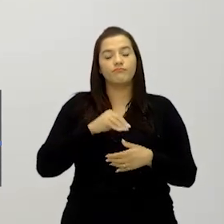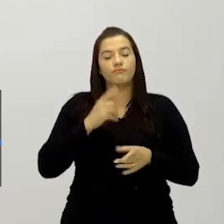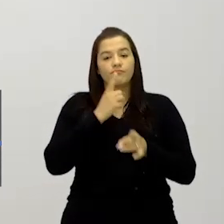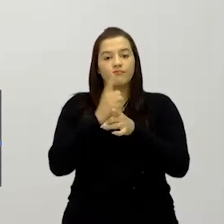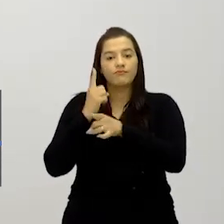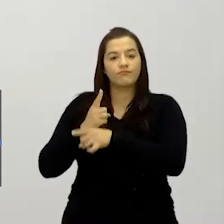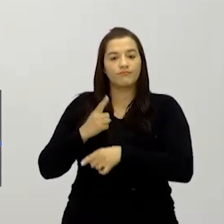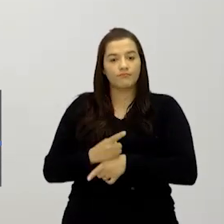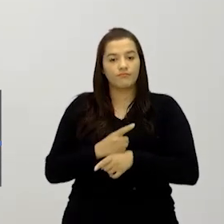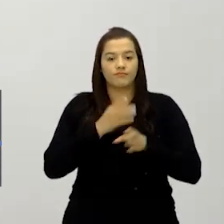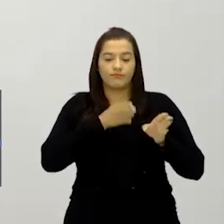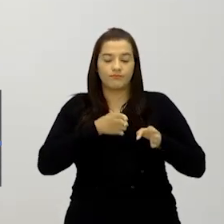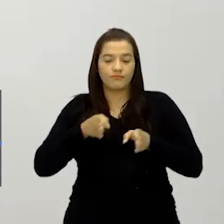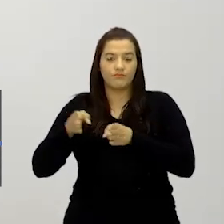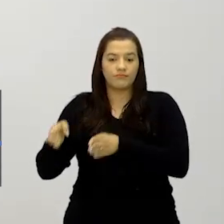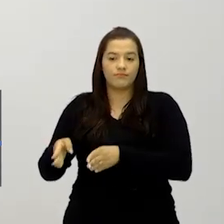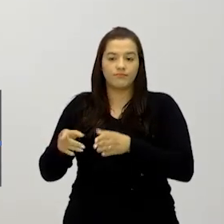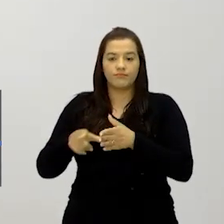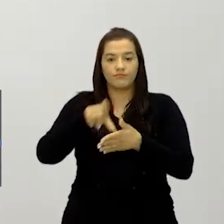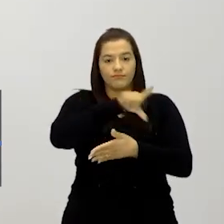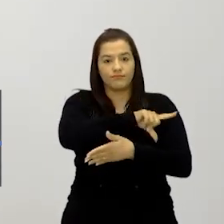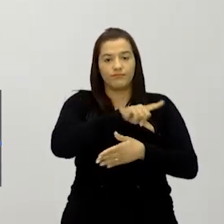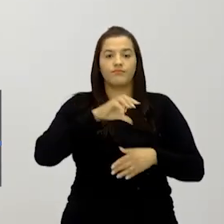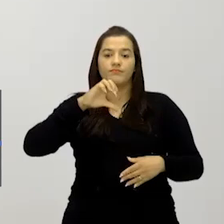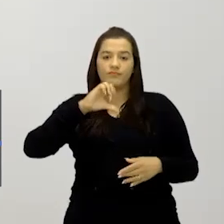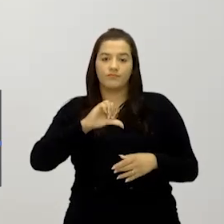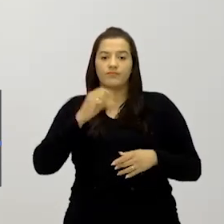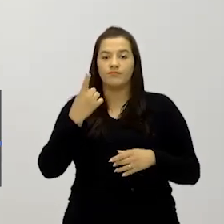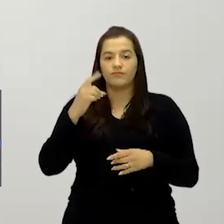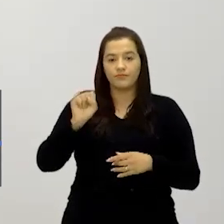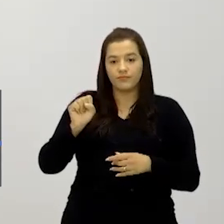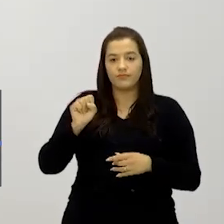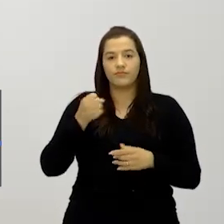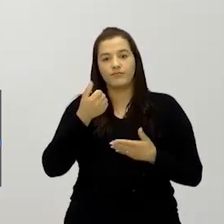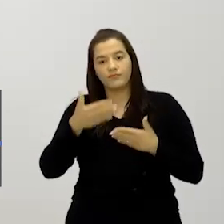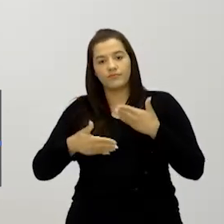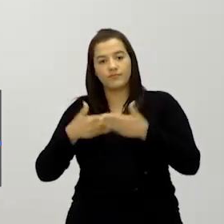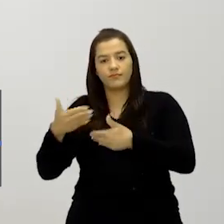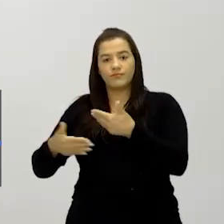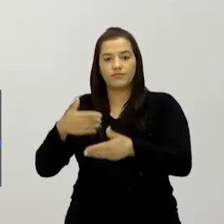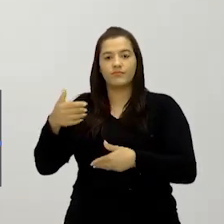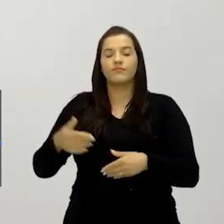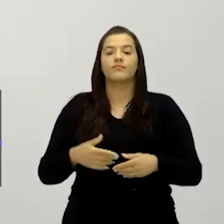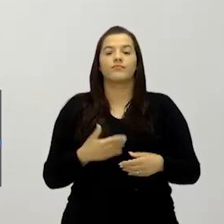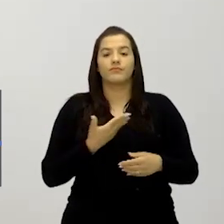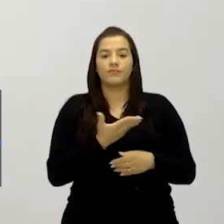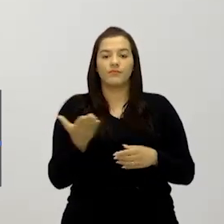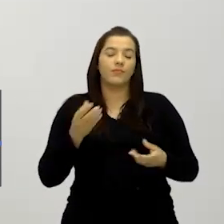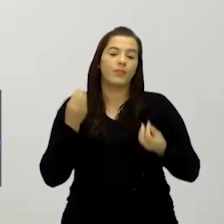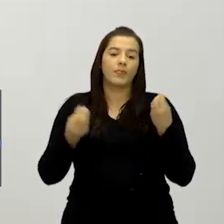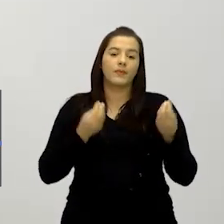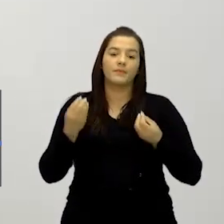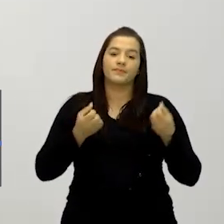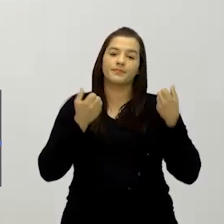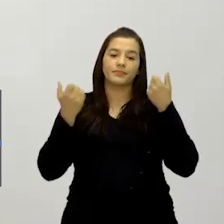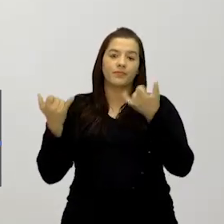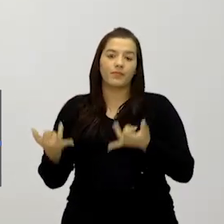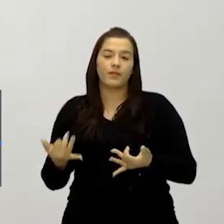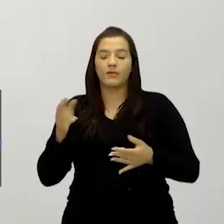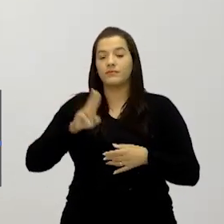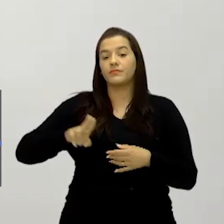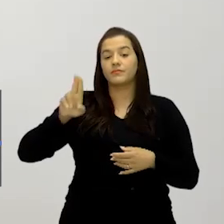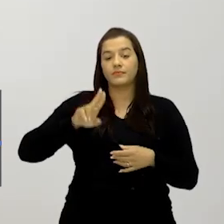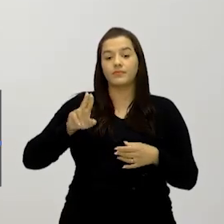termos dessa sequência que a gente fez antes. De 9, 18, assim, 27 estava indo? Sim. Então, como você explicaria usando